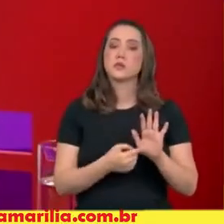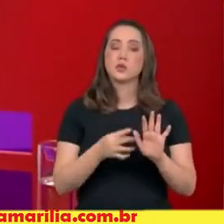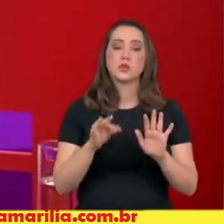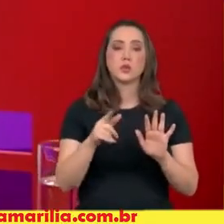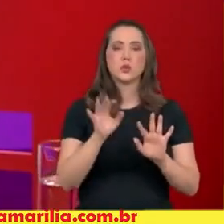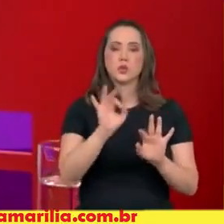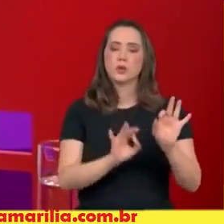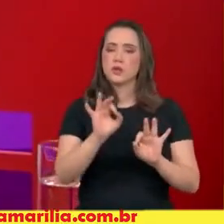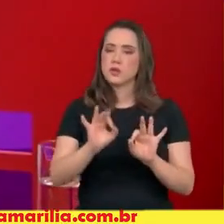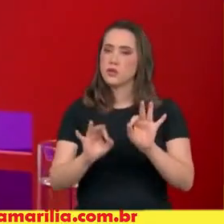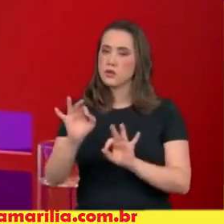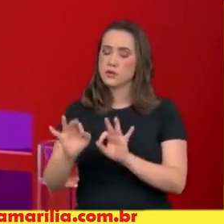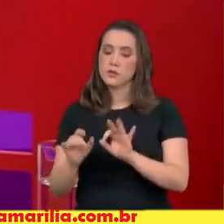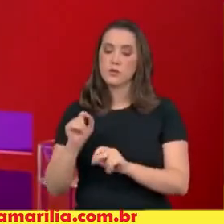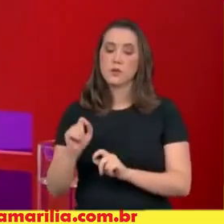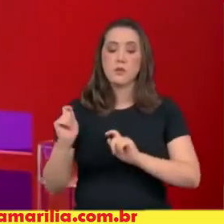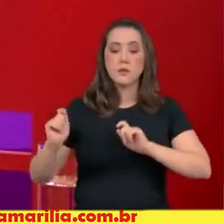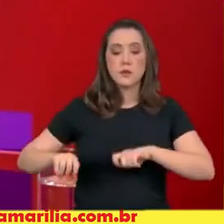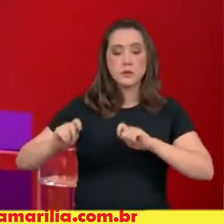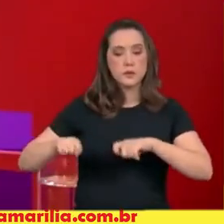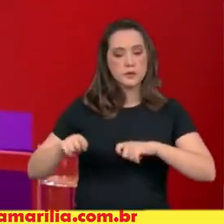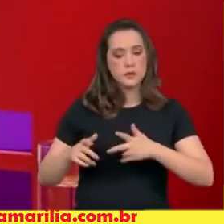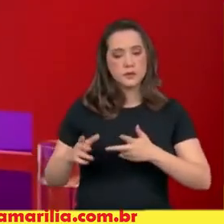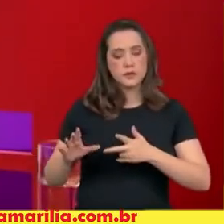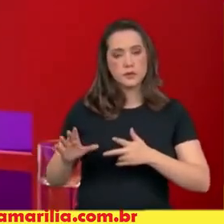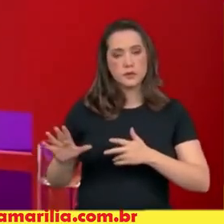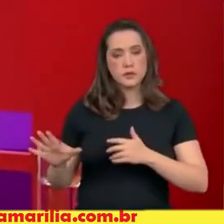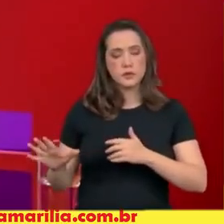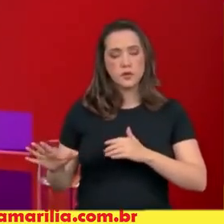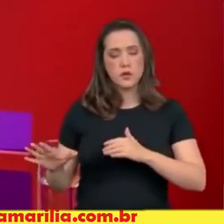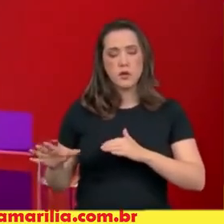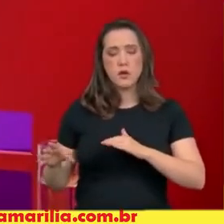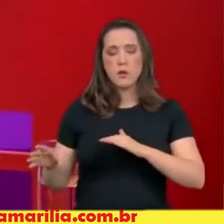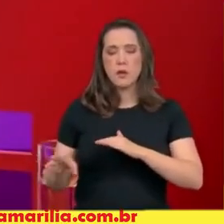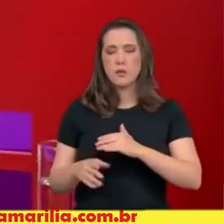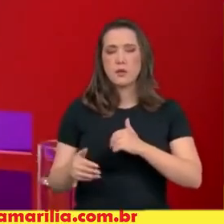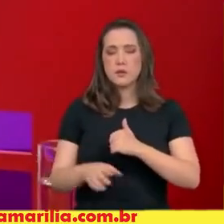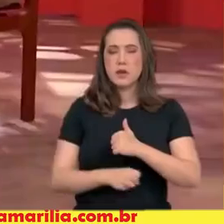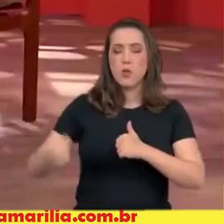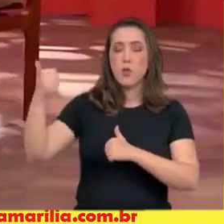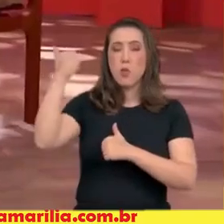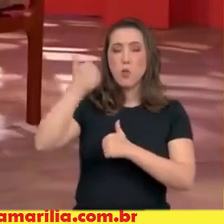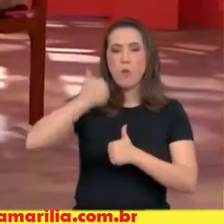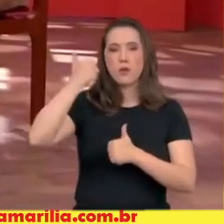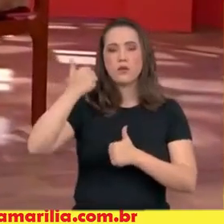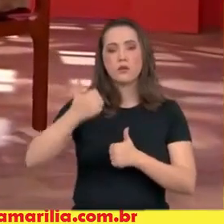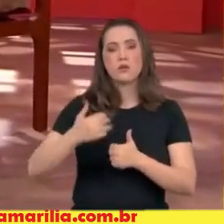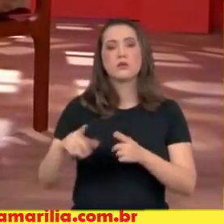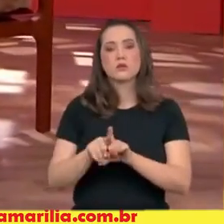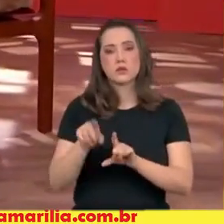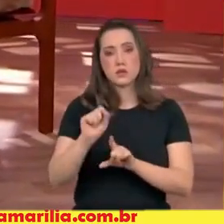foi planejado para possibilitar um golpe militar, que de fato acontece, e aparece depois